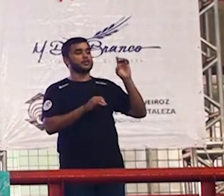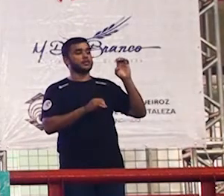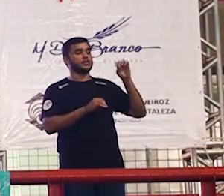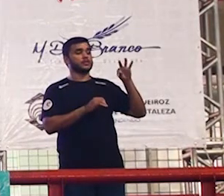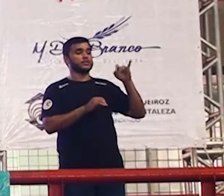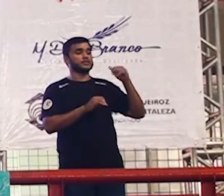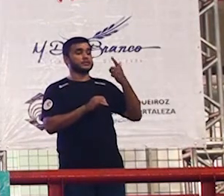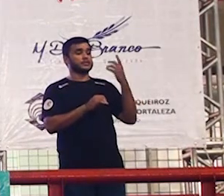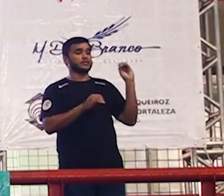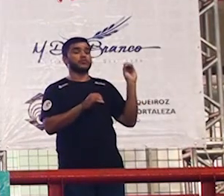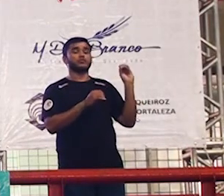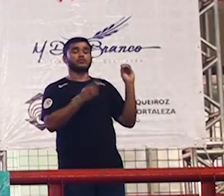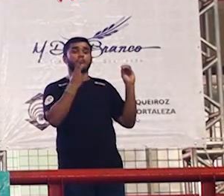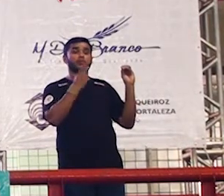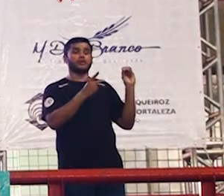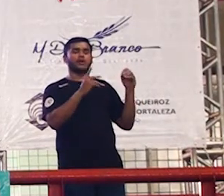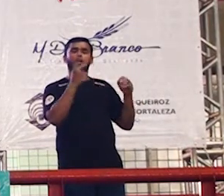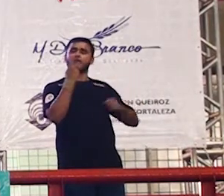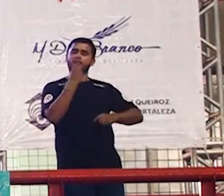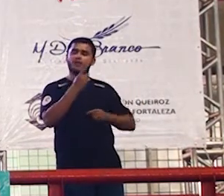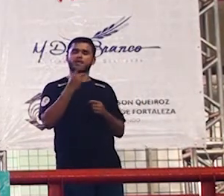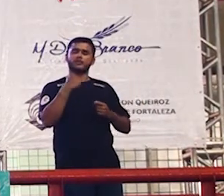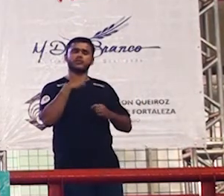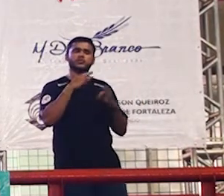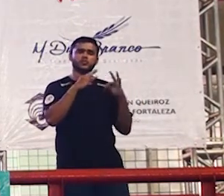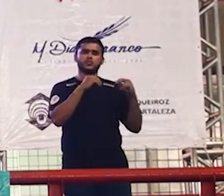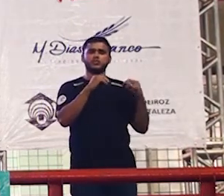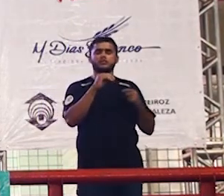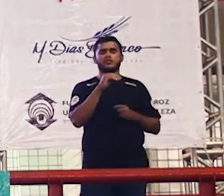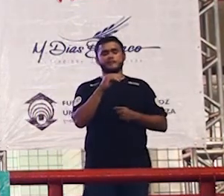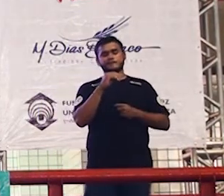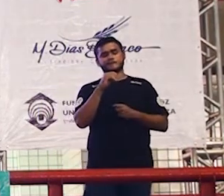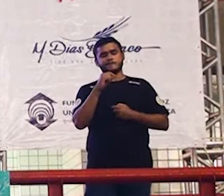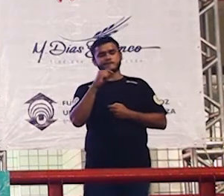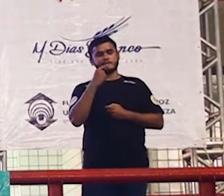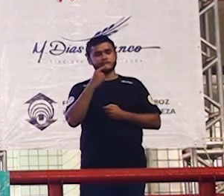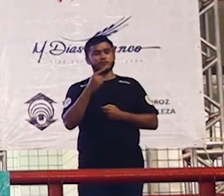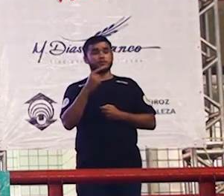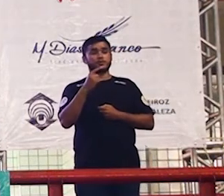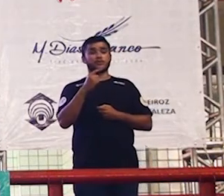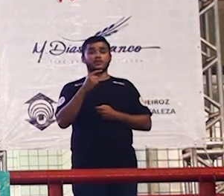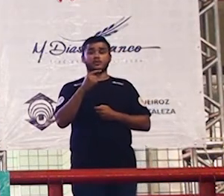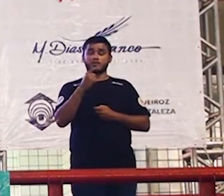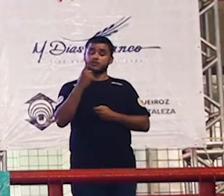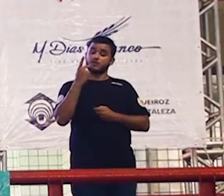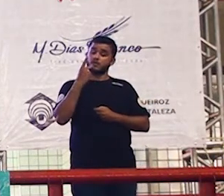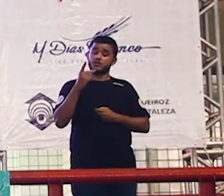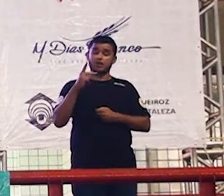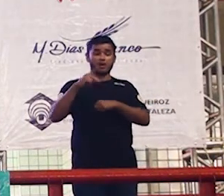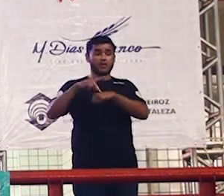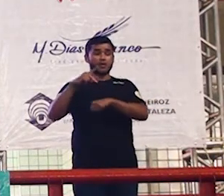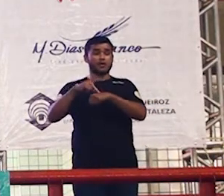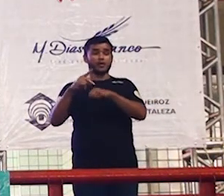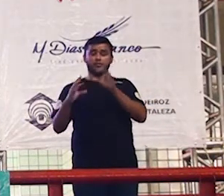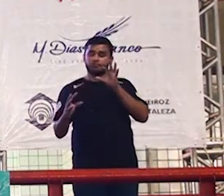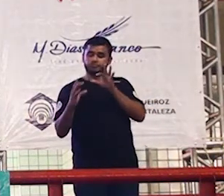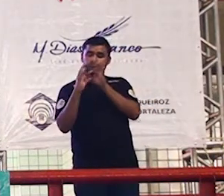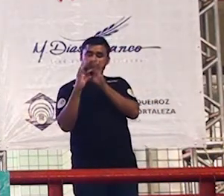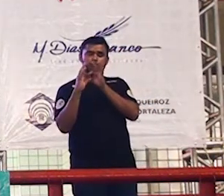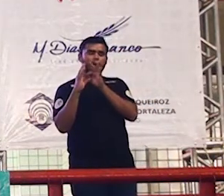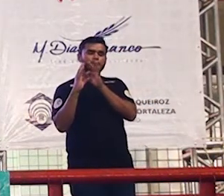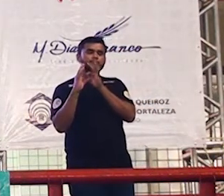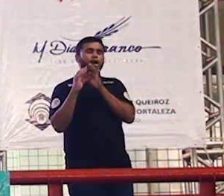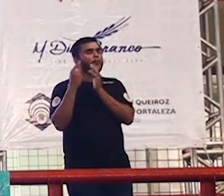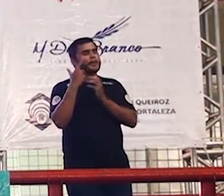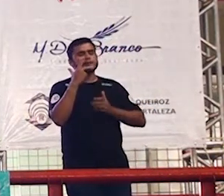no rio tem uma pedra, mas ele começa a entrar na conotação. A lavadeira e a pedra formam um ente